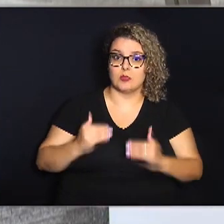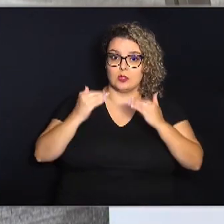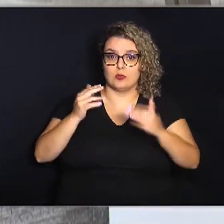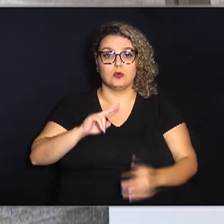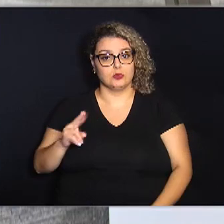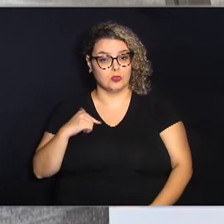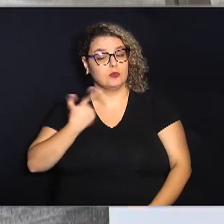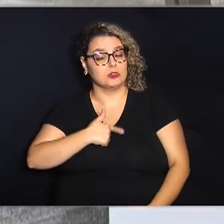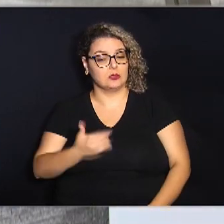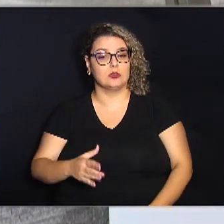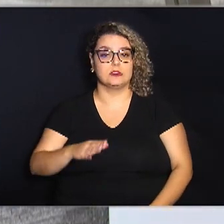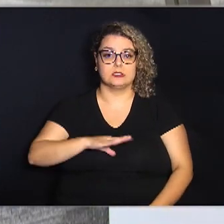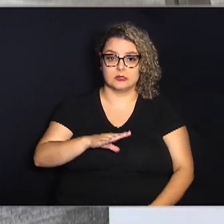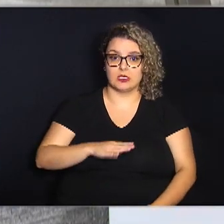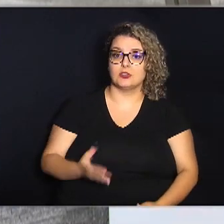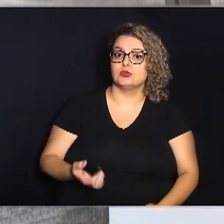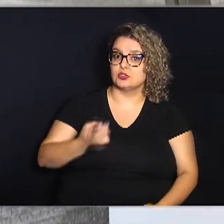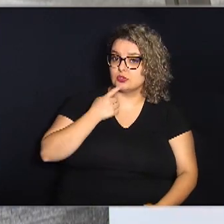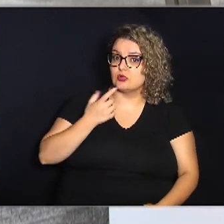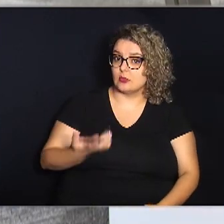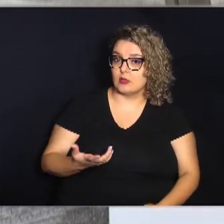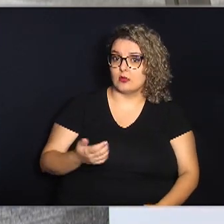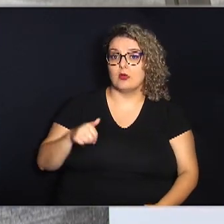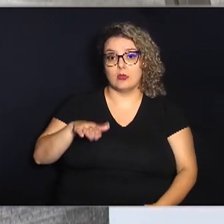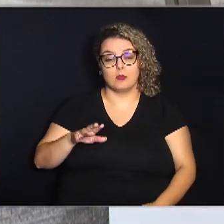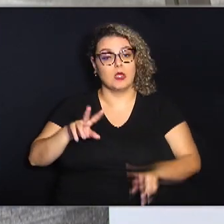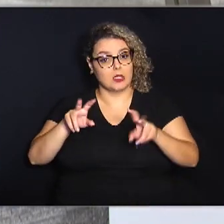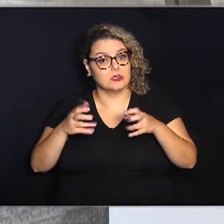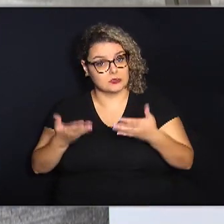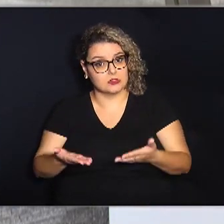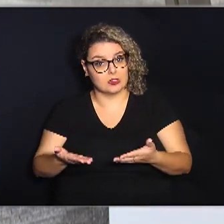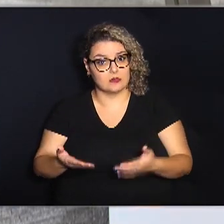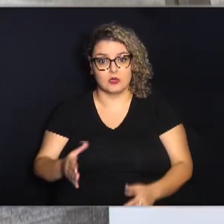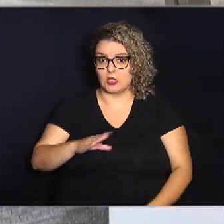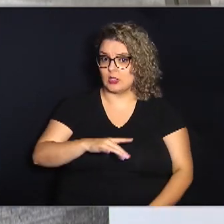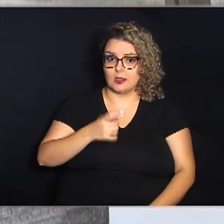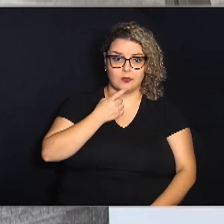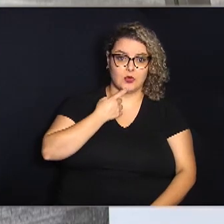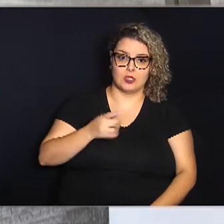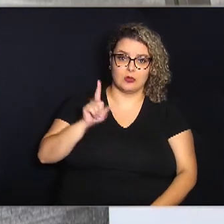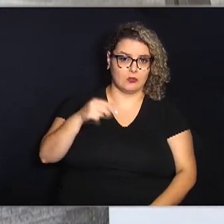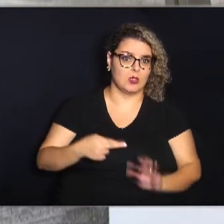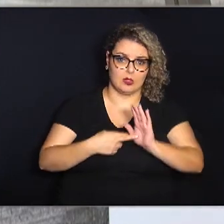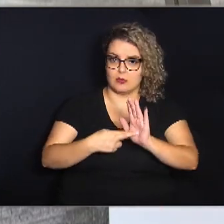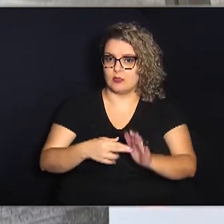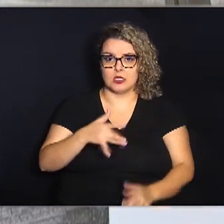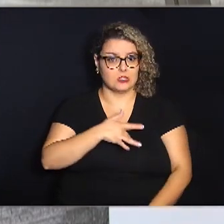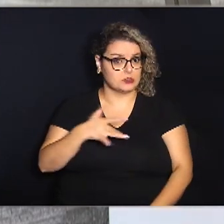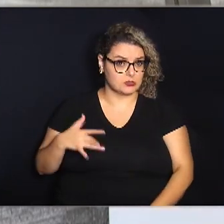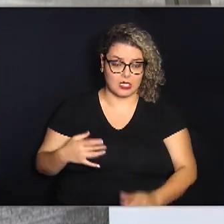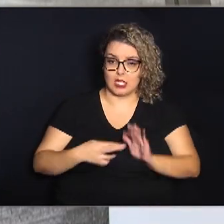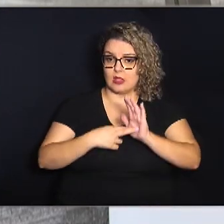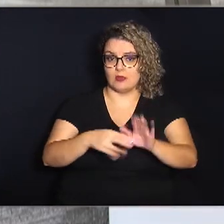nossa cidade em mais esse tema, onde Campinas é referência na área da saúde, é referência